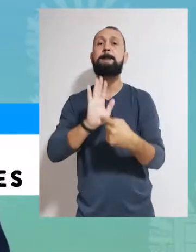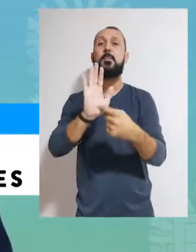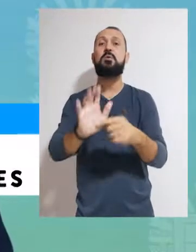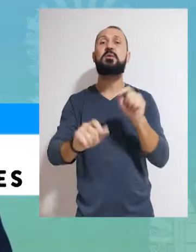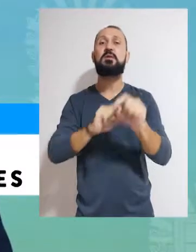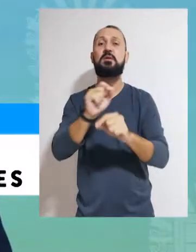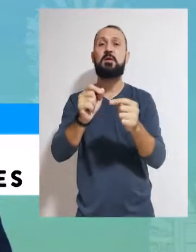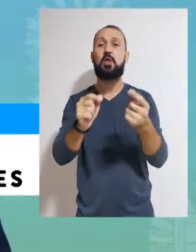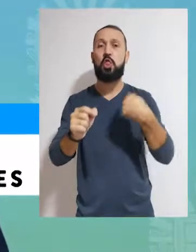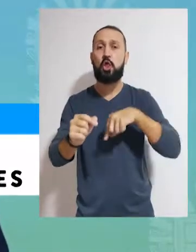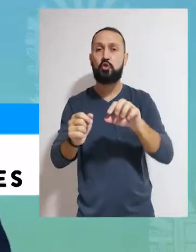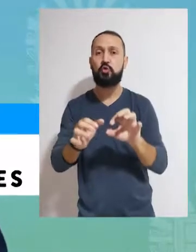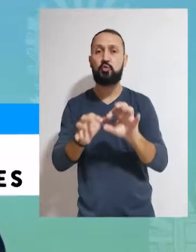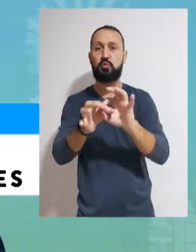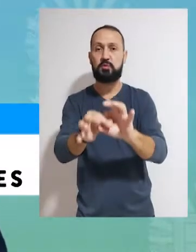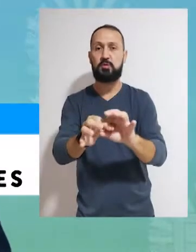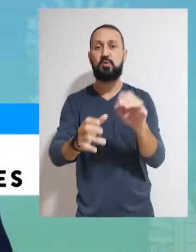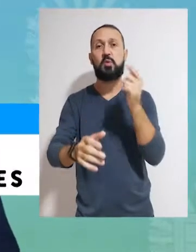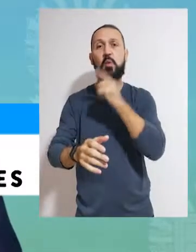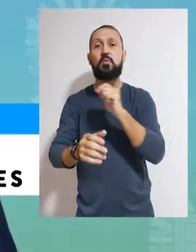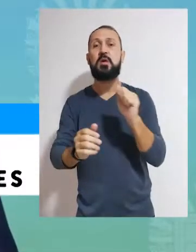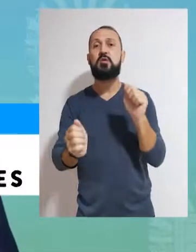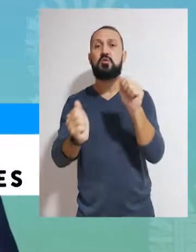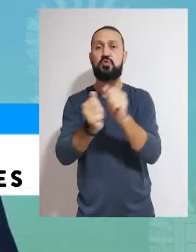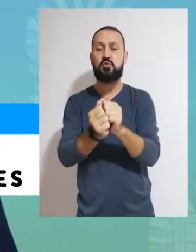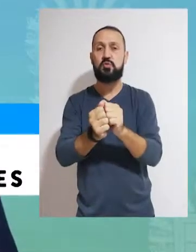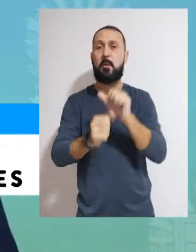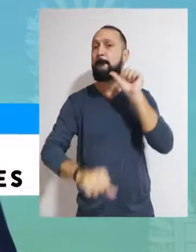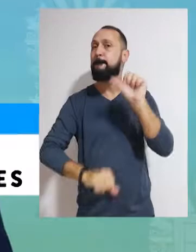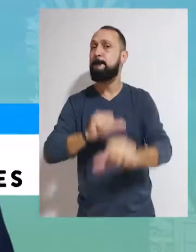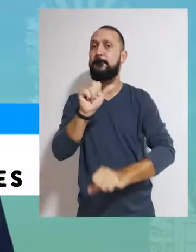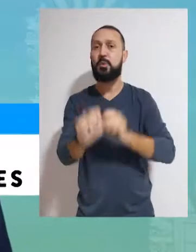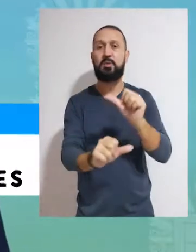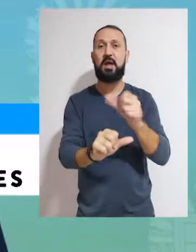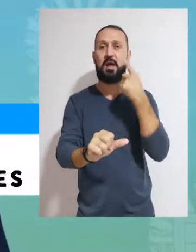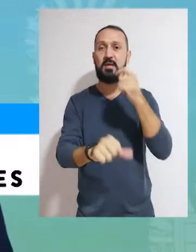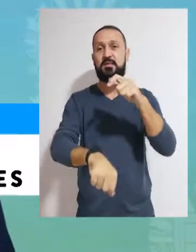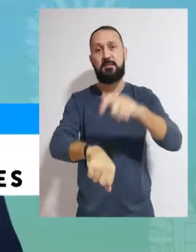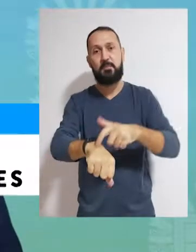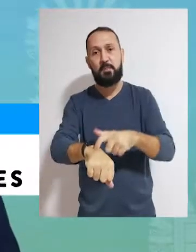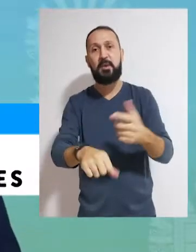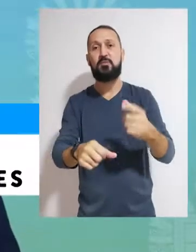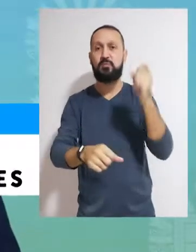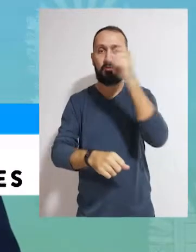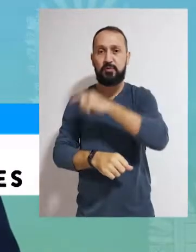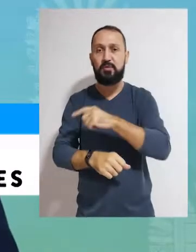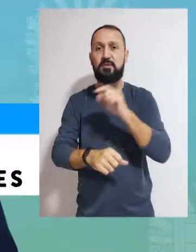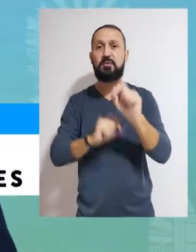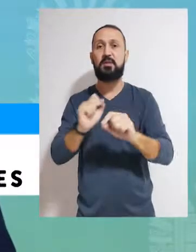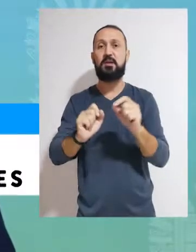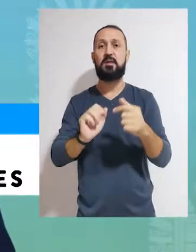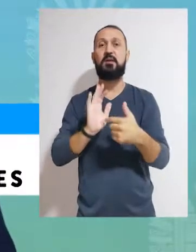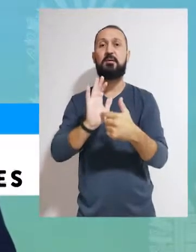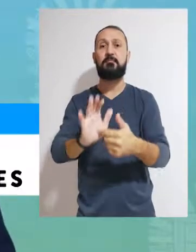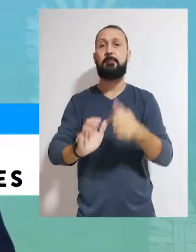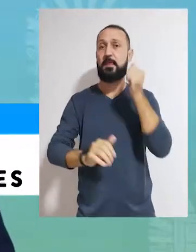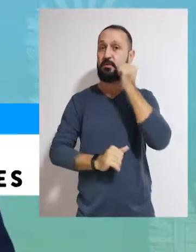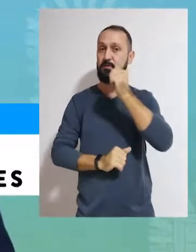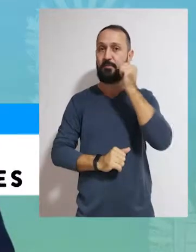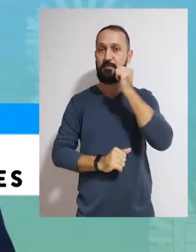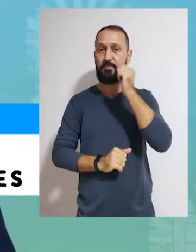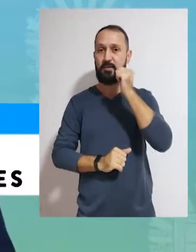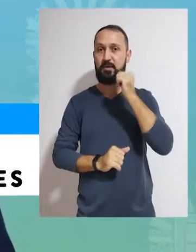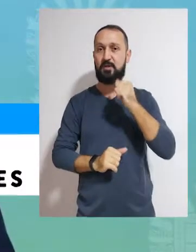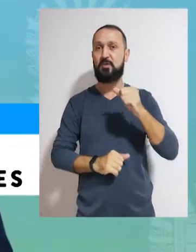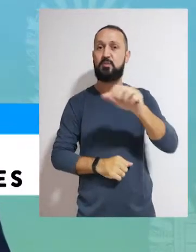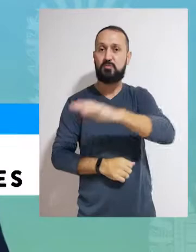assunto, mostra que unidos nós podemos conseguir e reverter essa situação que hoje acomete